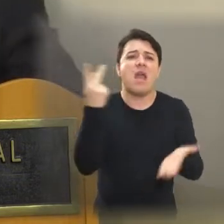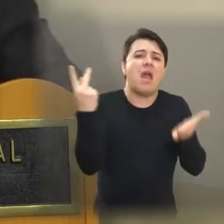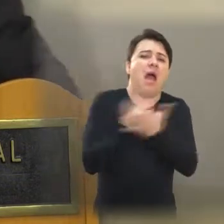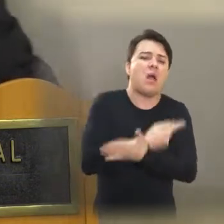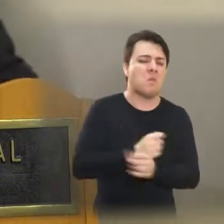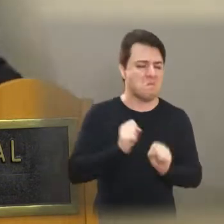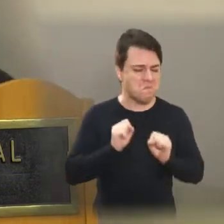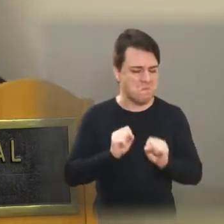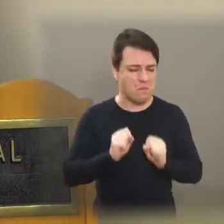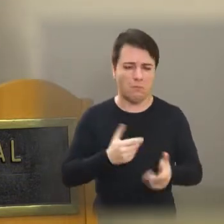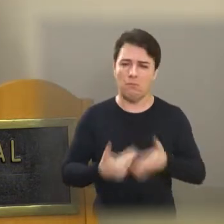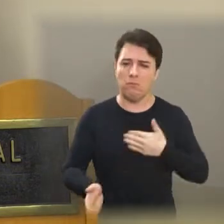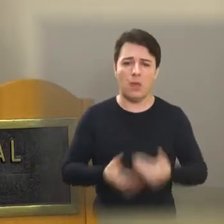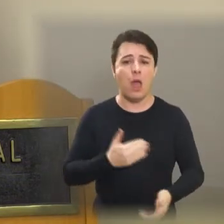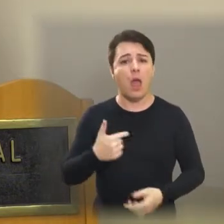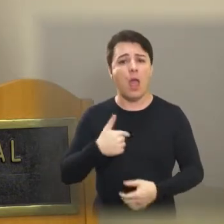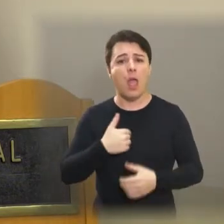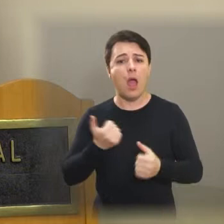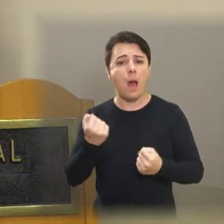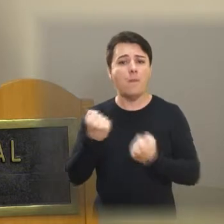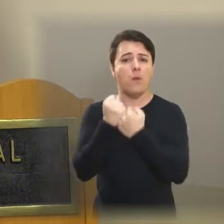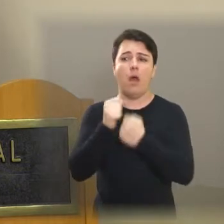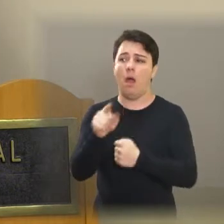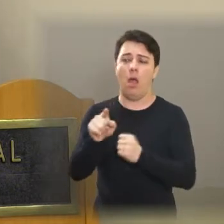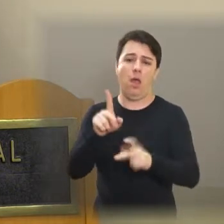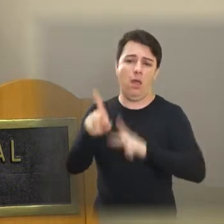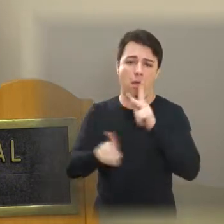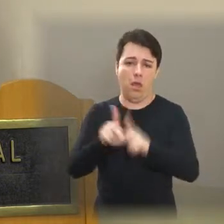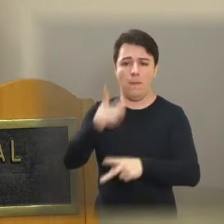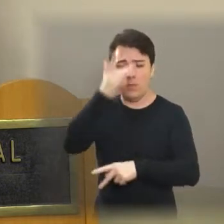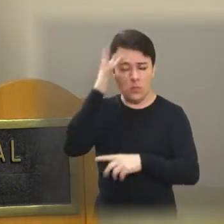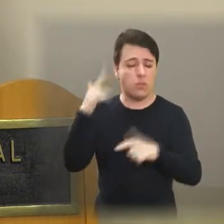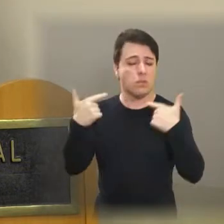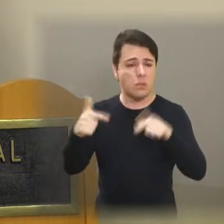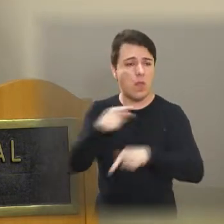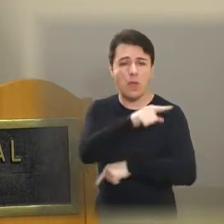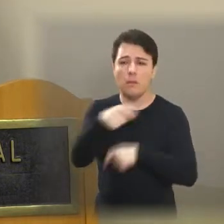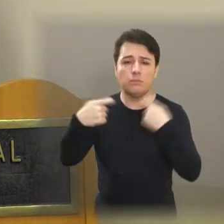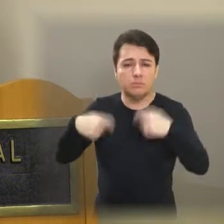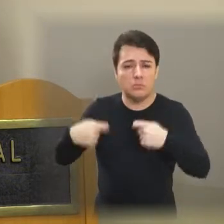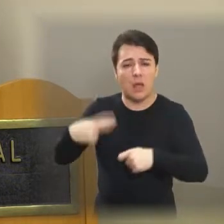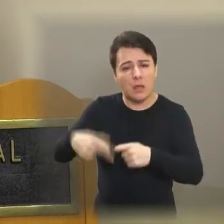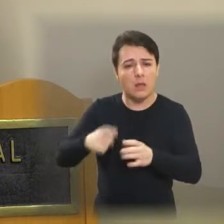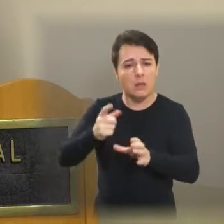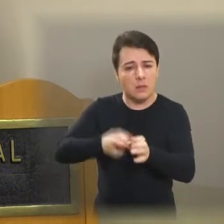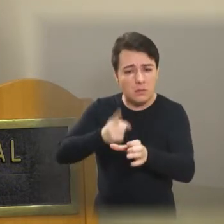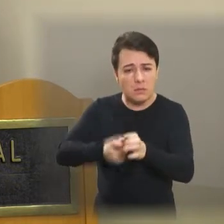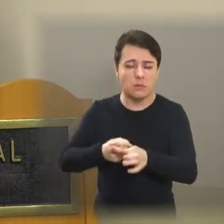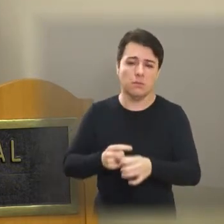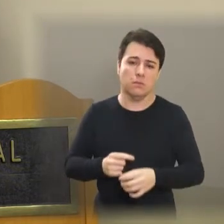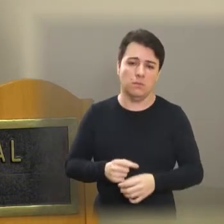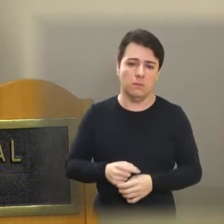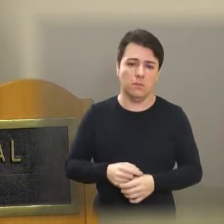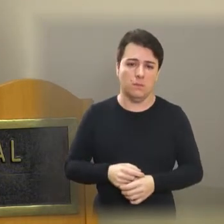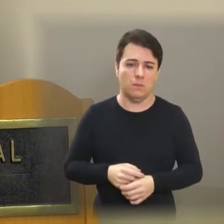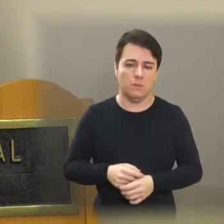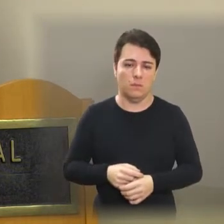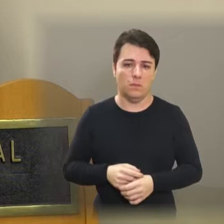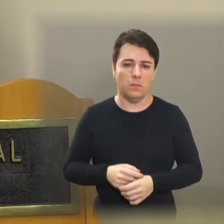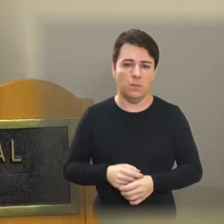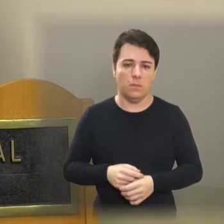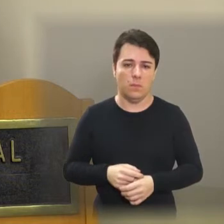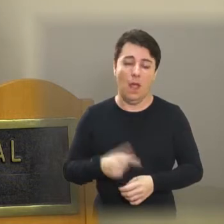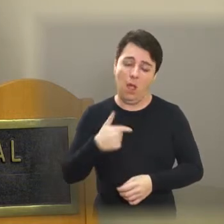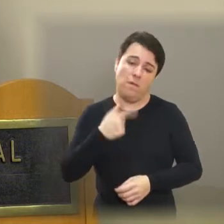falo errado, mas eu estou perto da população de Araraquara, estou perto dos trabalhadores mais que precisam, mais que necessitam nessa cidade. É que não sempre